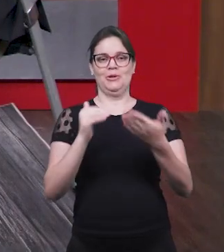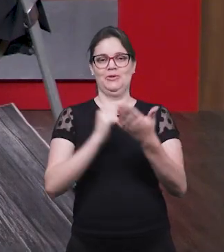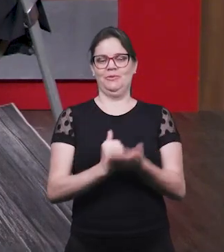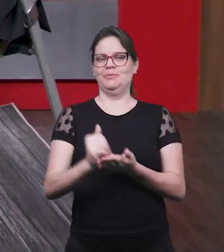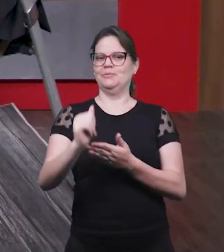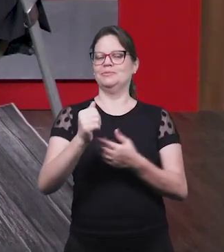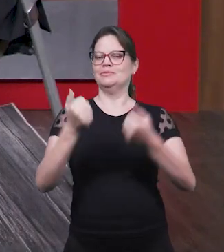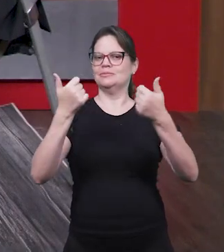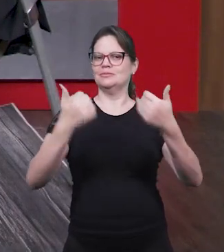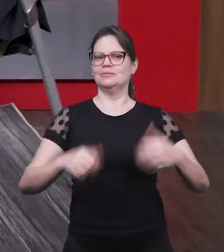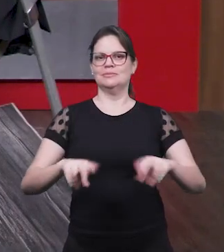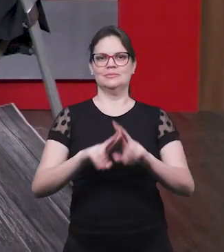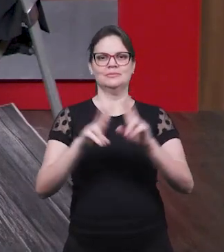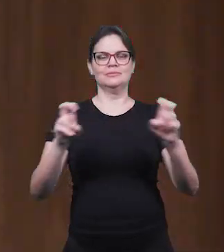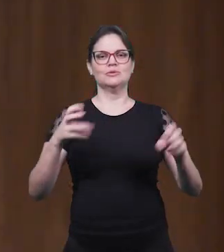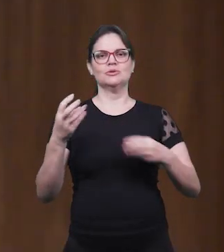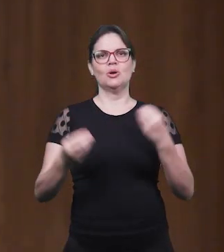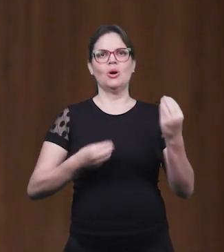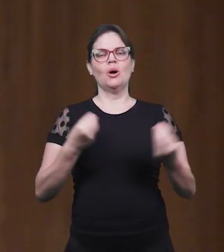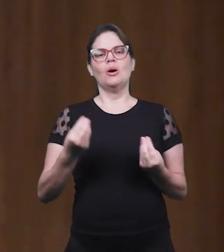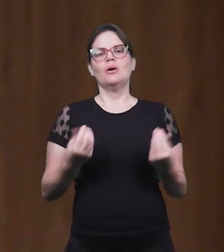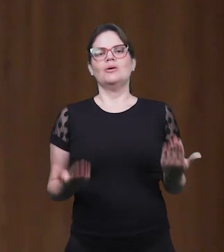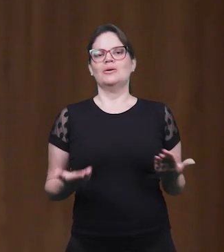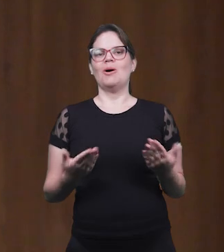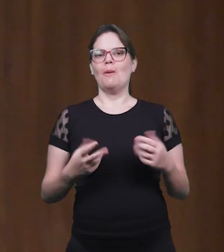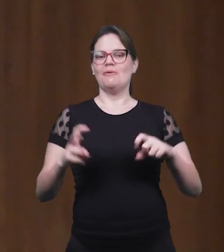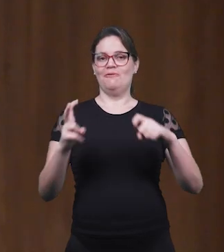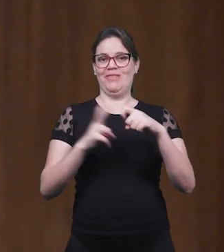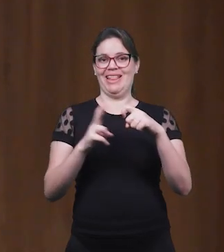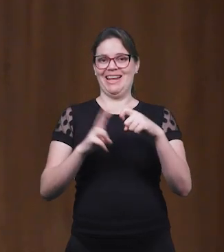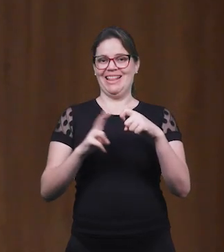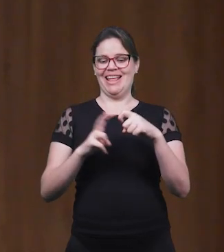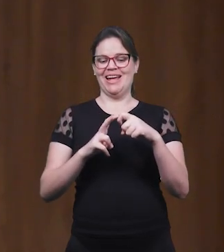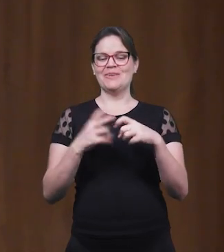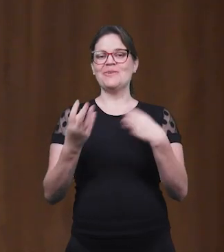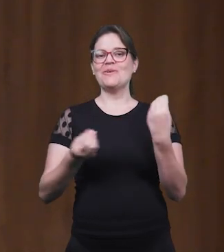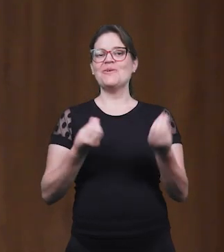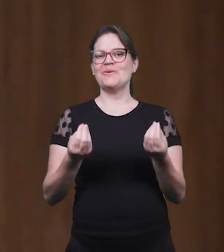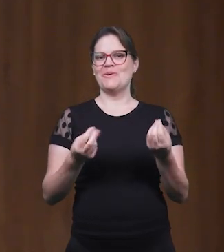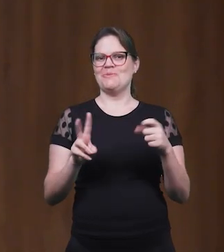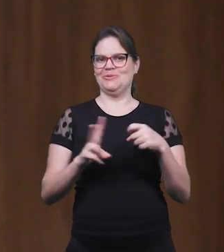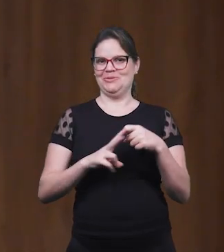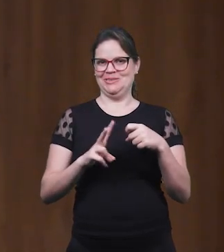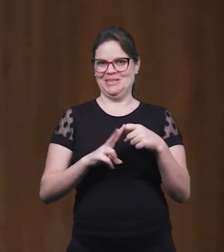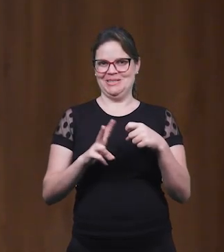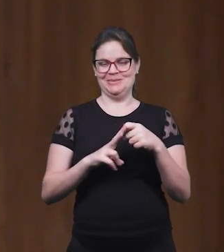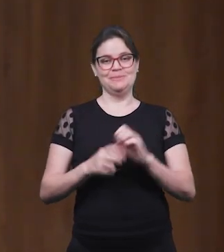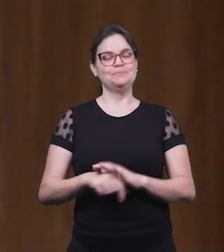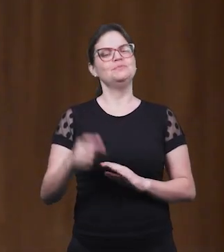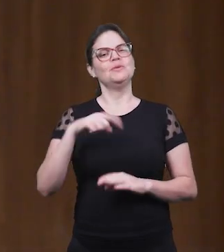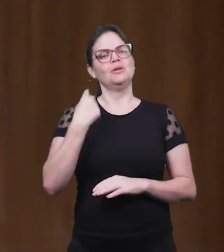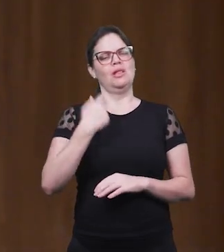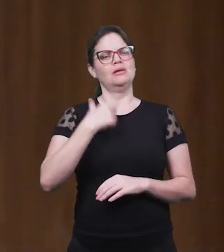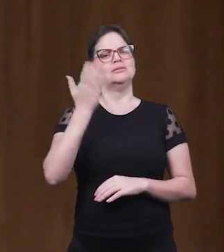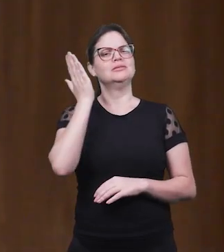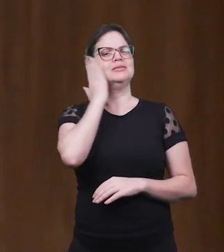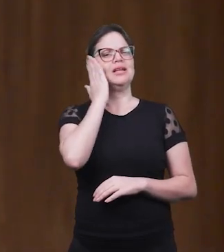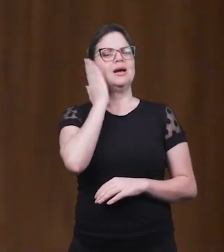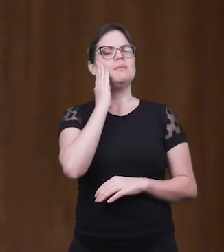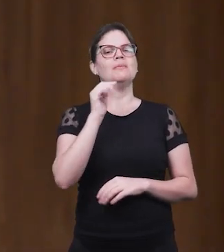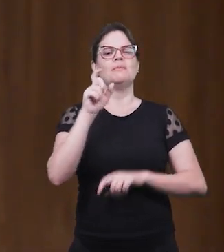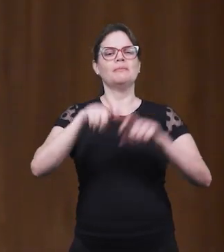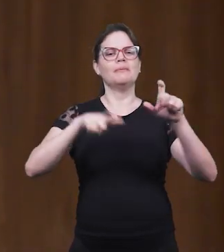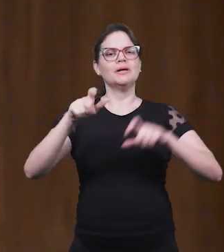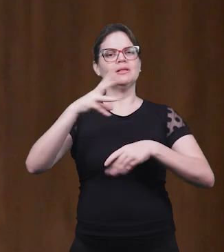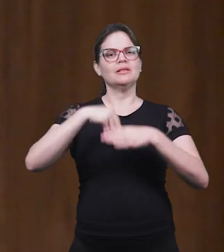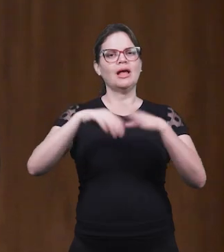sobre essa parte, essa ciência aí da veterinário, né? Então nós sabemos que as pessoas que estão em